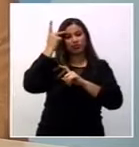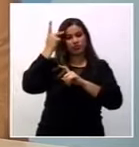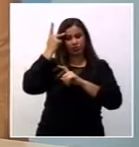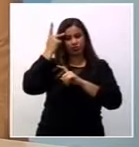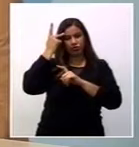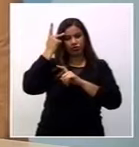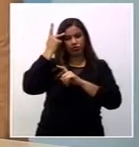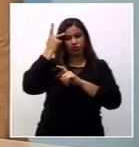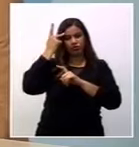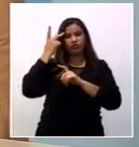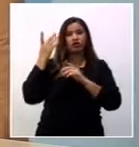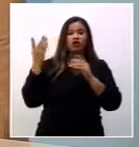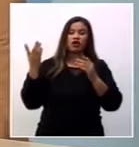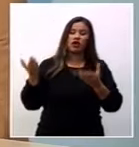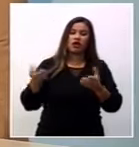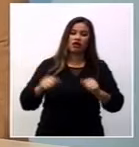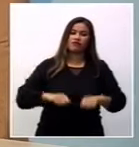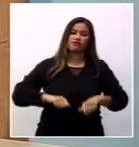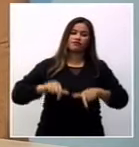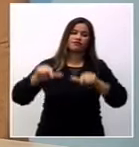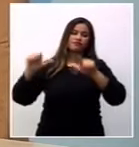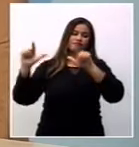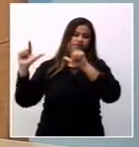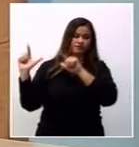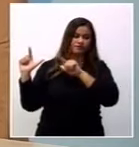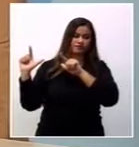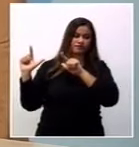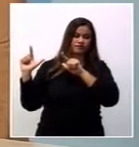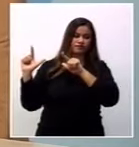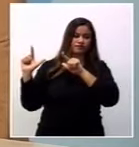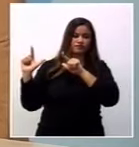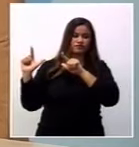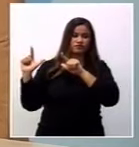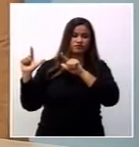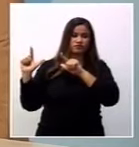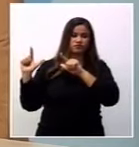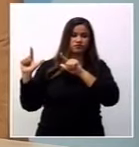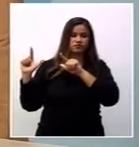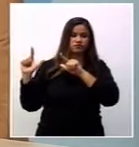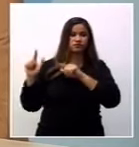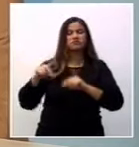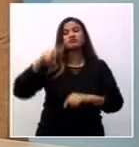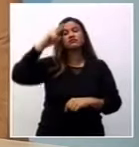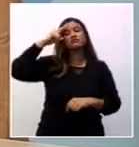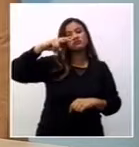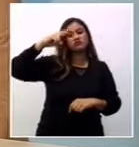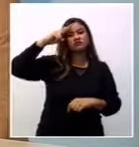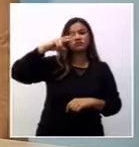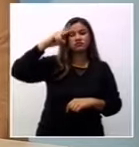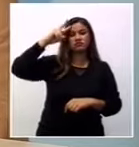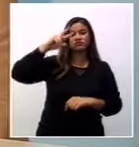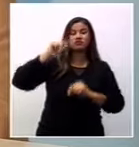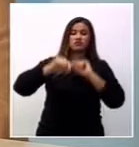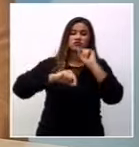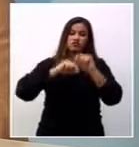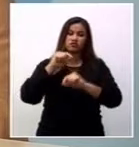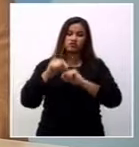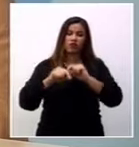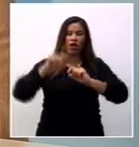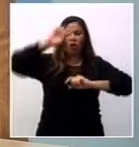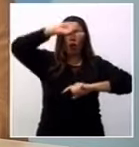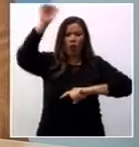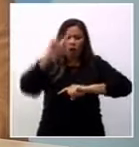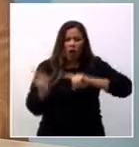que ela agora volta para a tela, por favor, a gente vai lembrar da ocorrência de